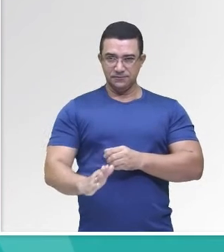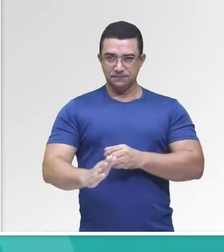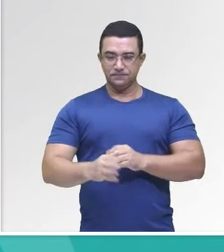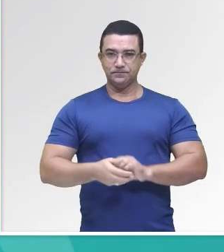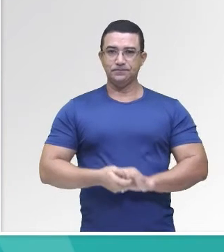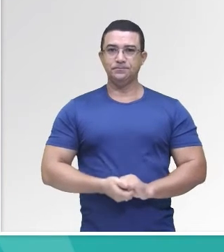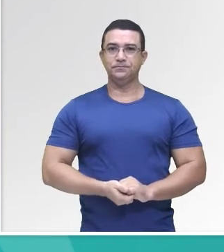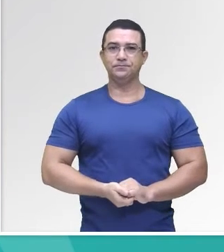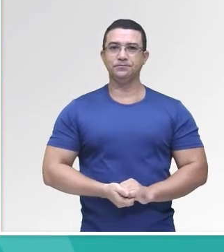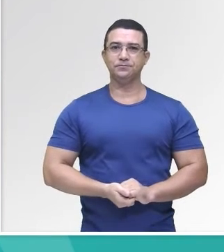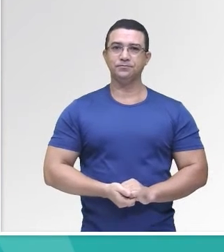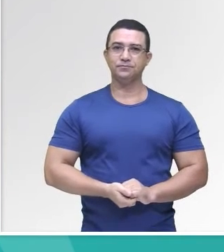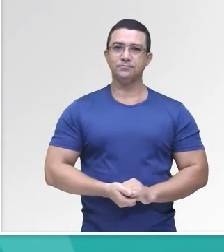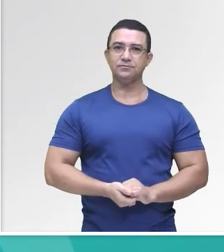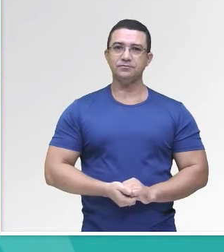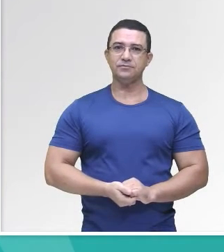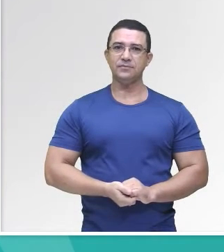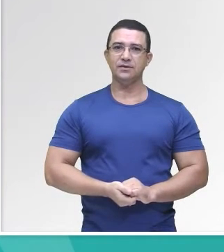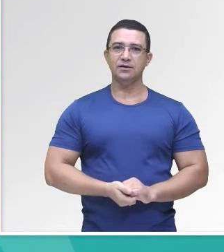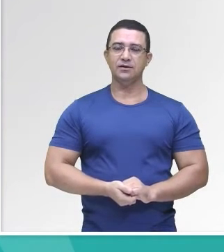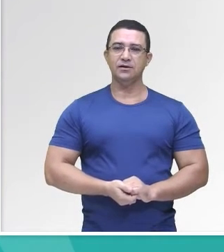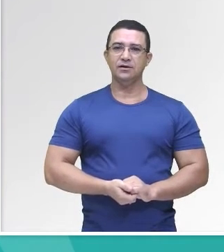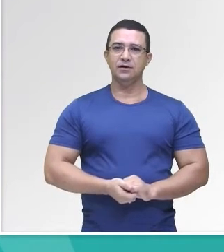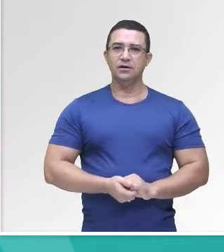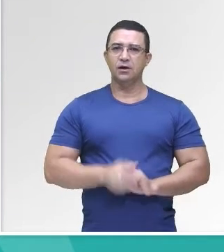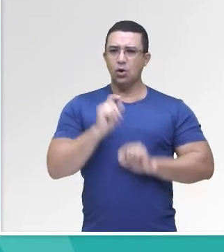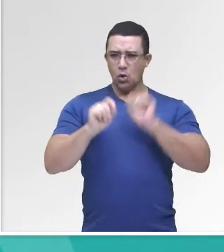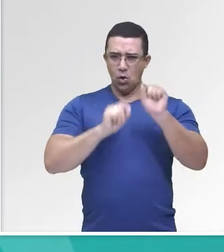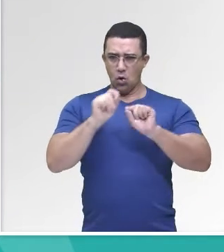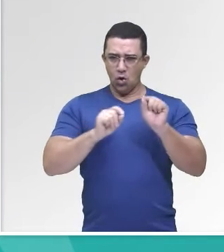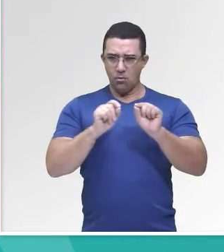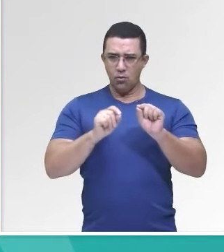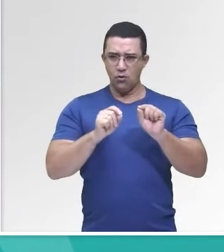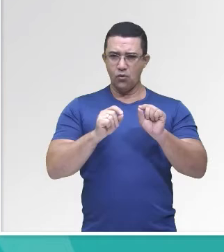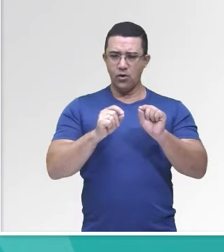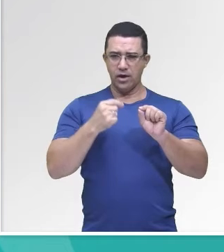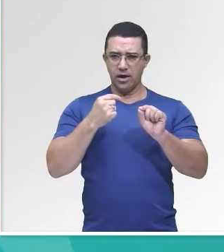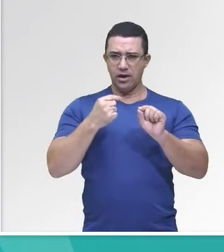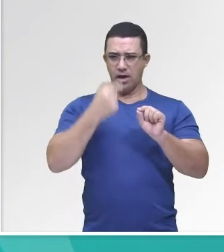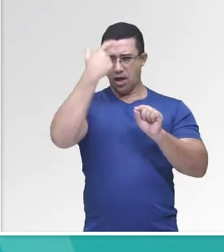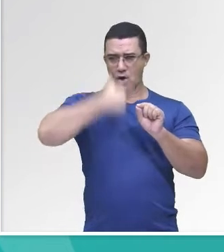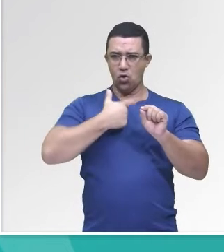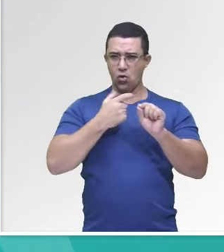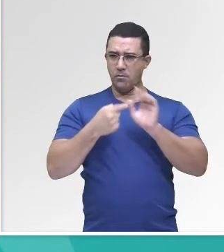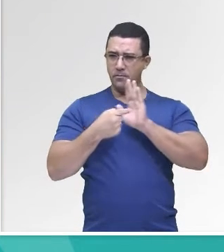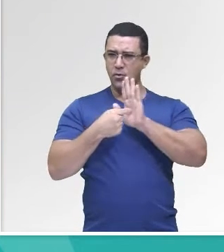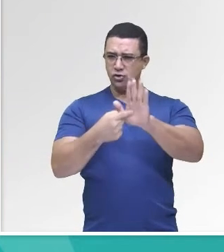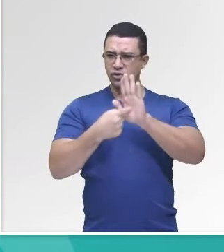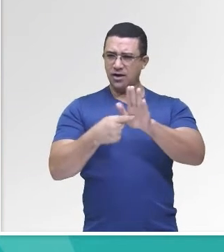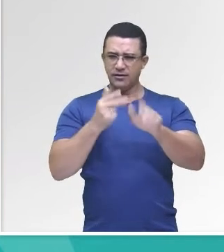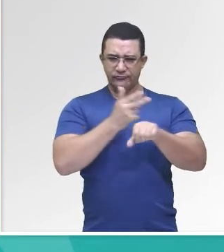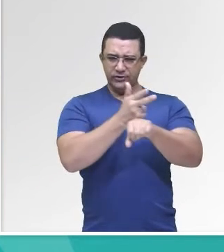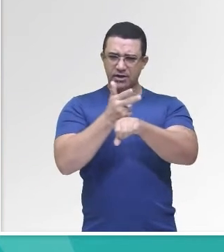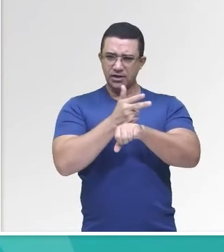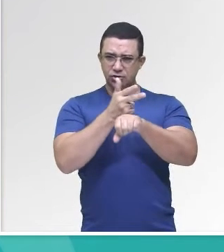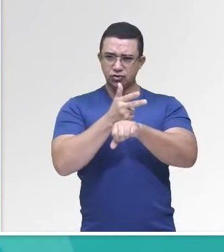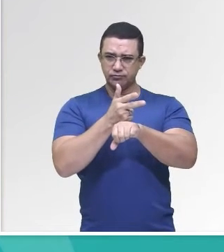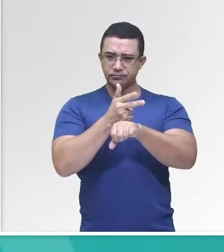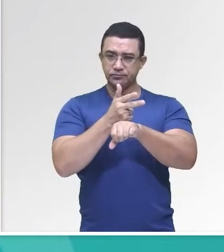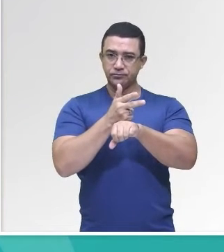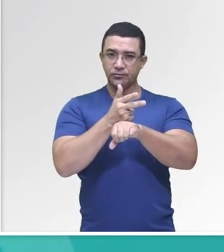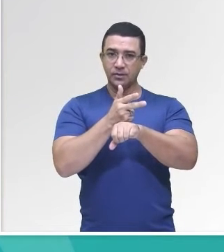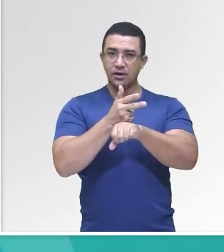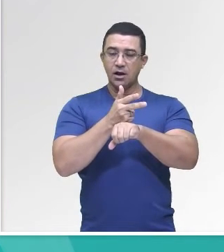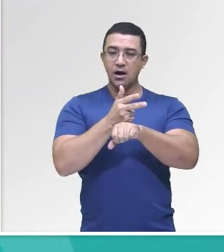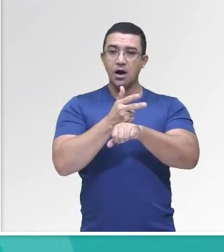Bem, como eu estou me dirigindo ao vídeo que nós vimos no início, que querendo ou não, quando a